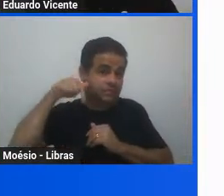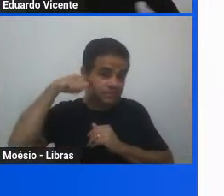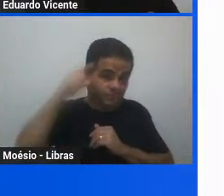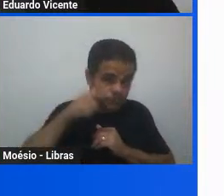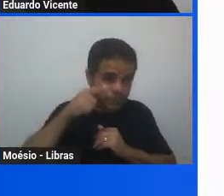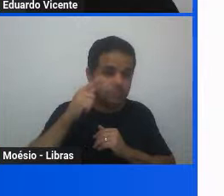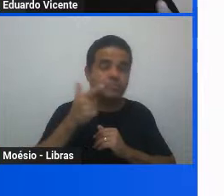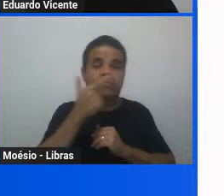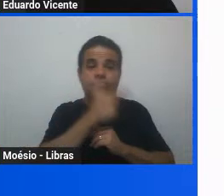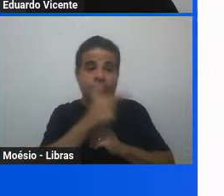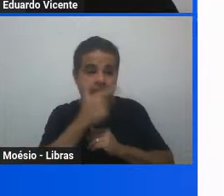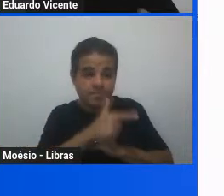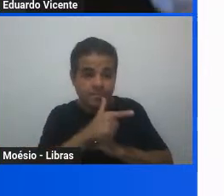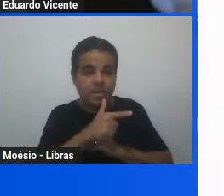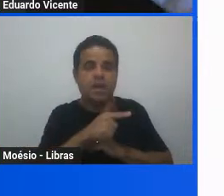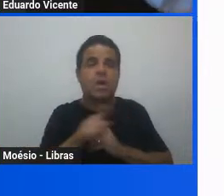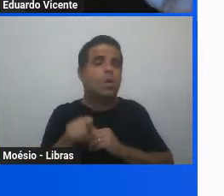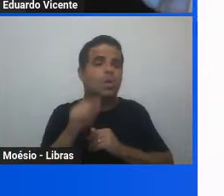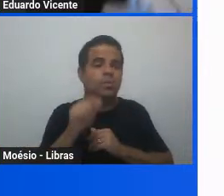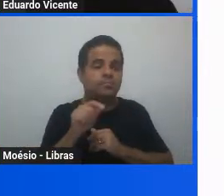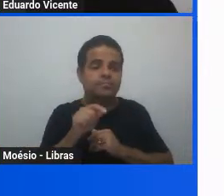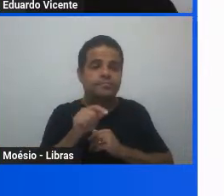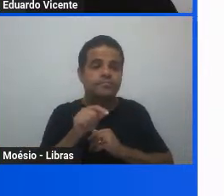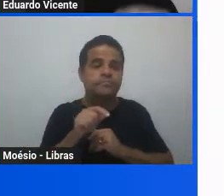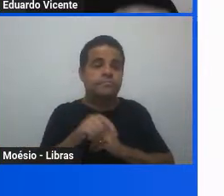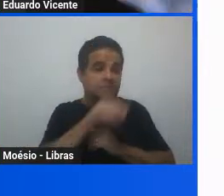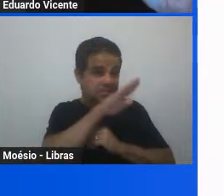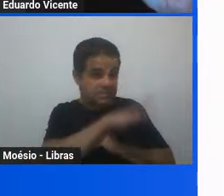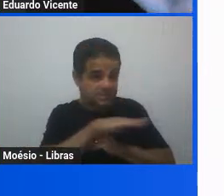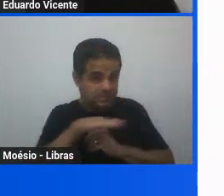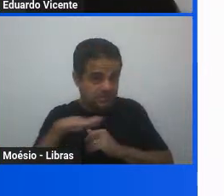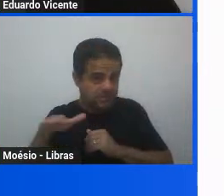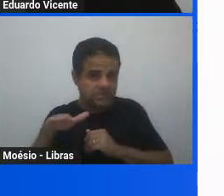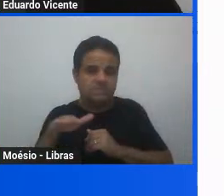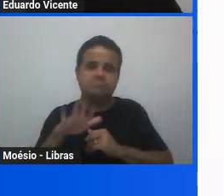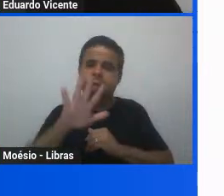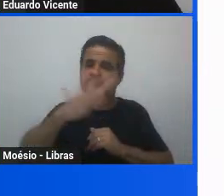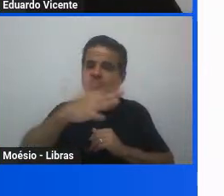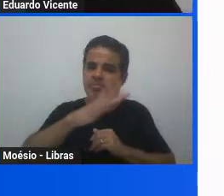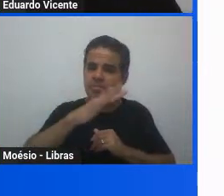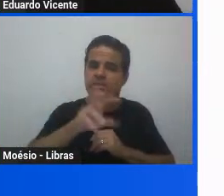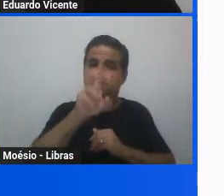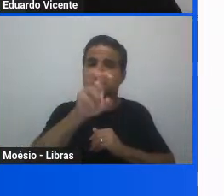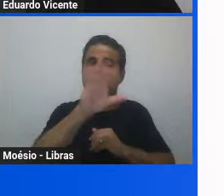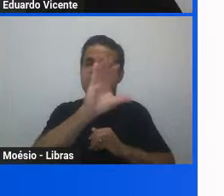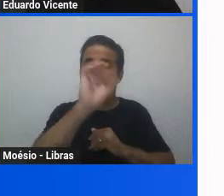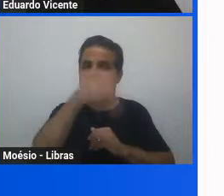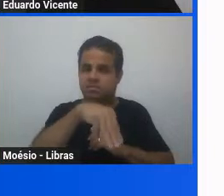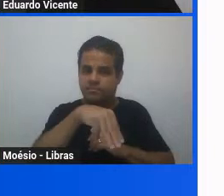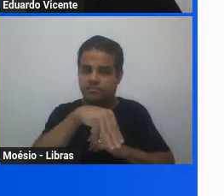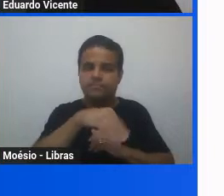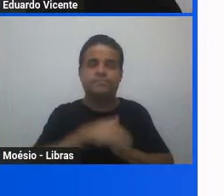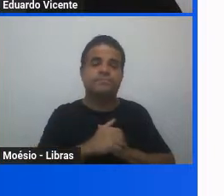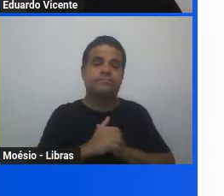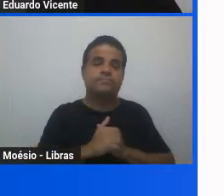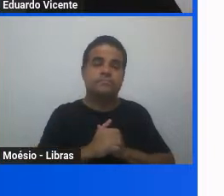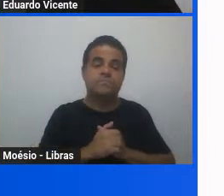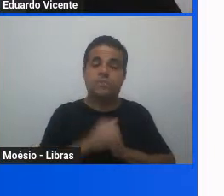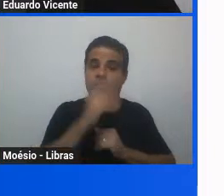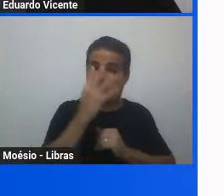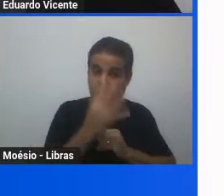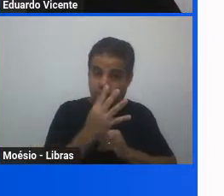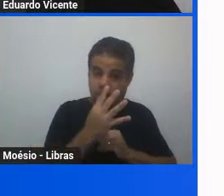no adulto e na criança, vai ser cerca de 5 centímetros. E 4